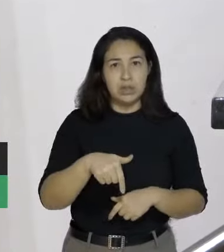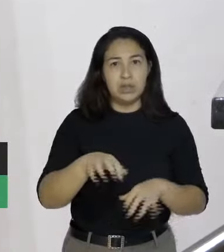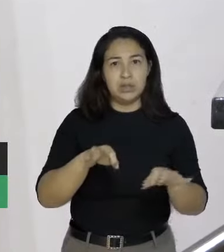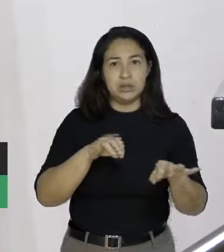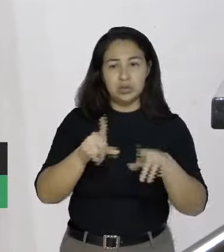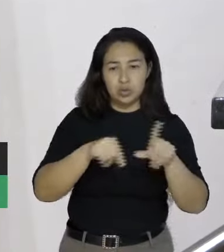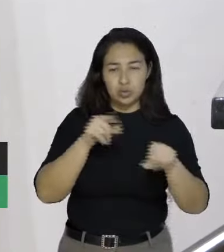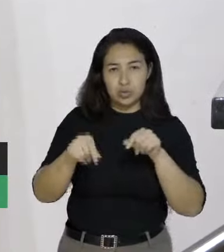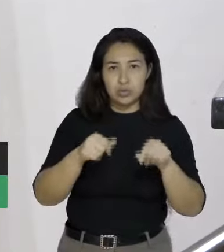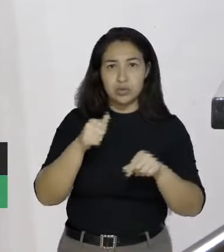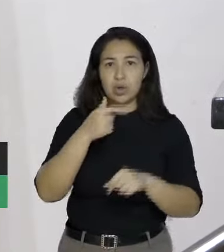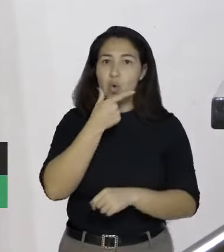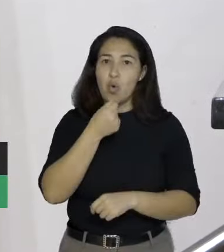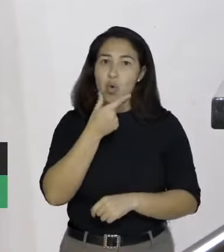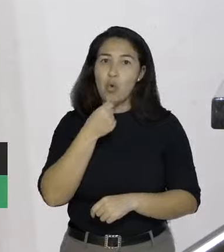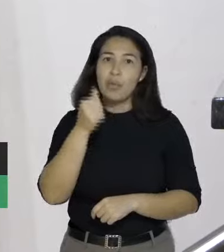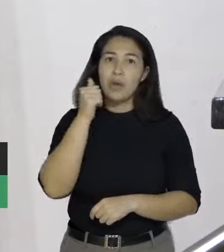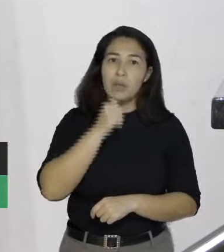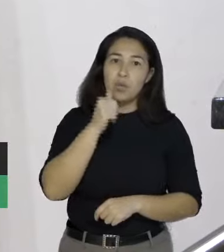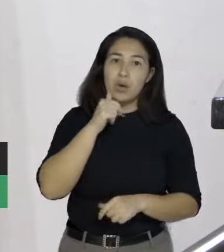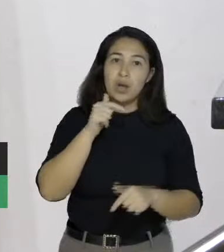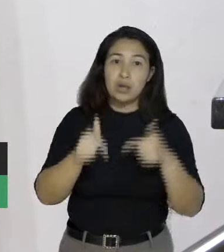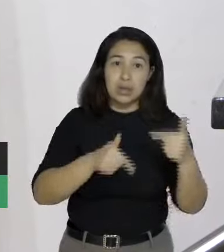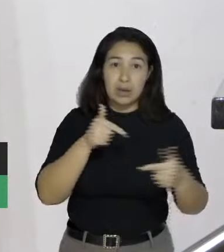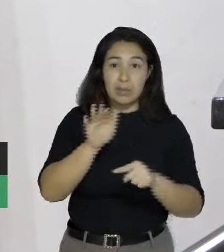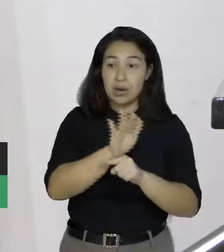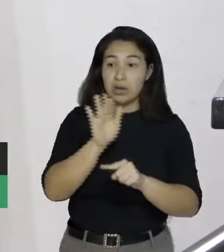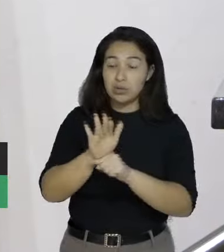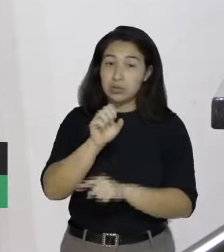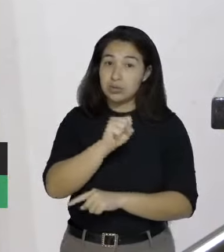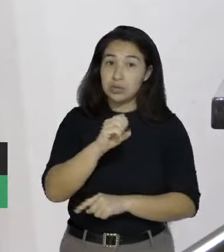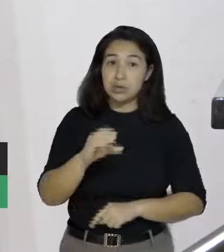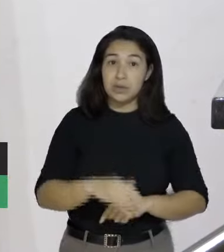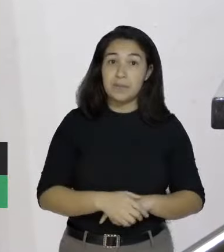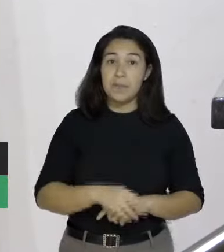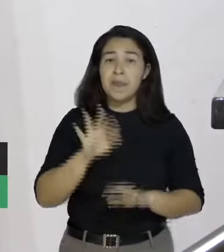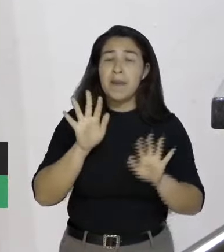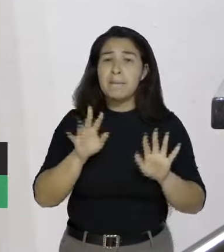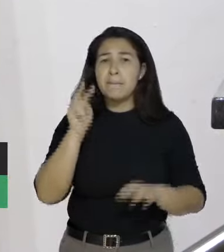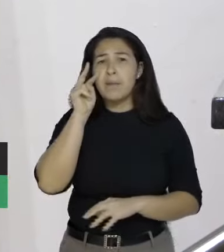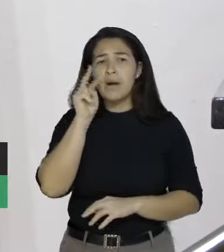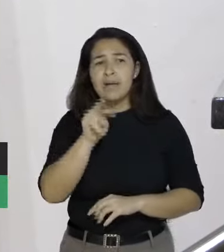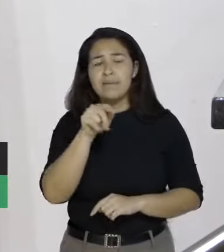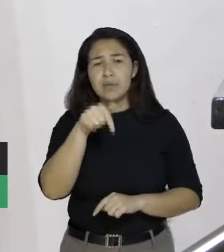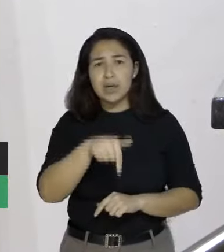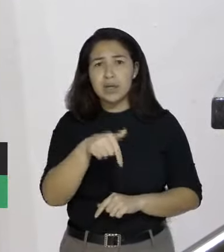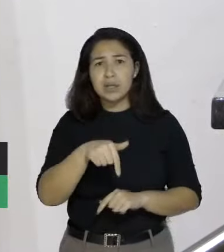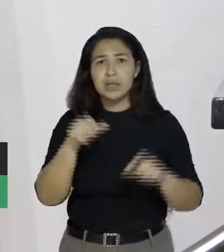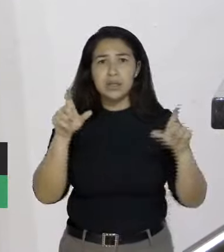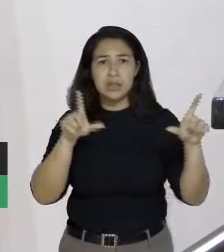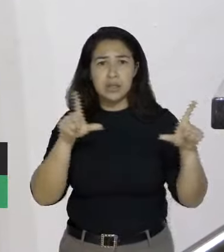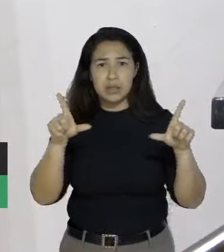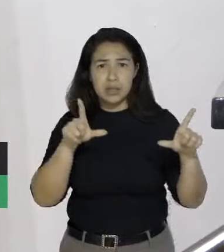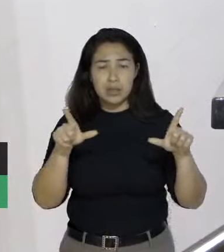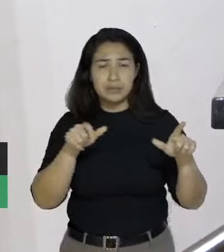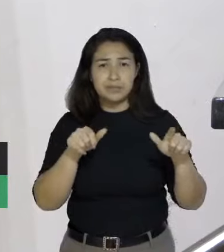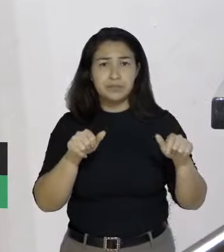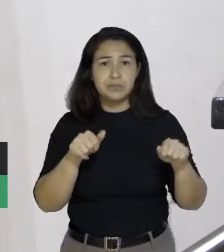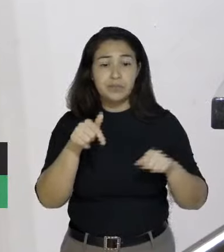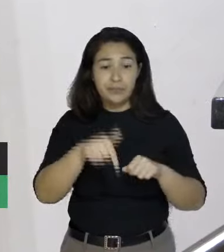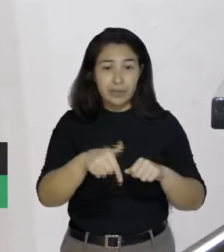e mulheres que trabalham pelo bem Santa Catarina Mas eu acompanhei de longe que em uma sessão com votação unânime essa casa